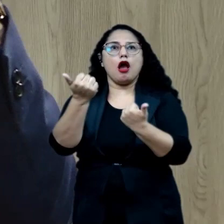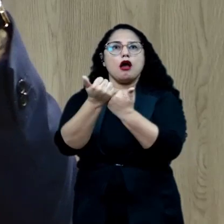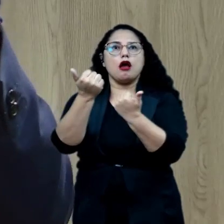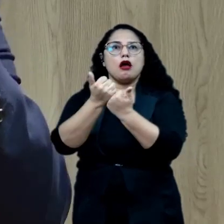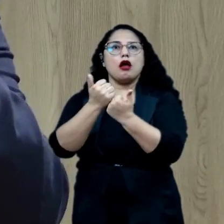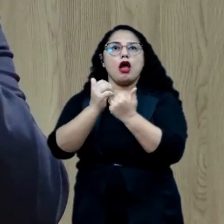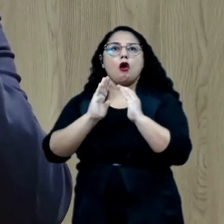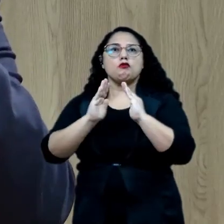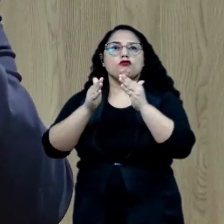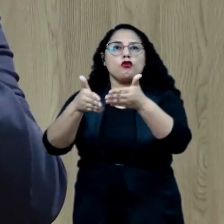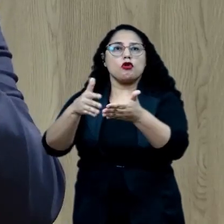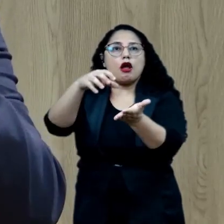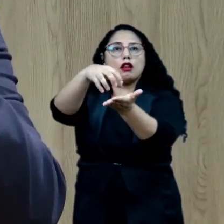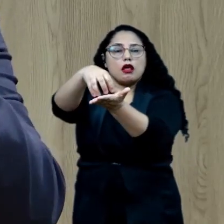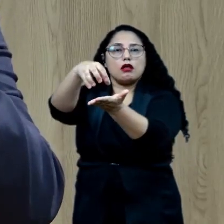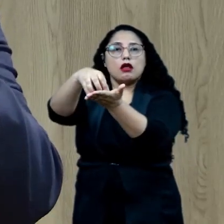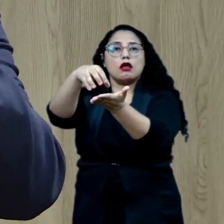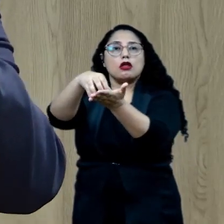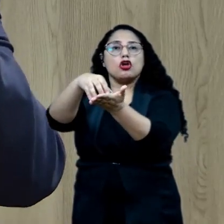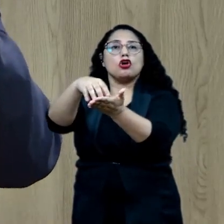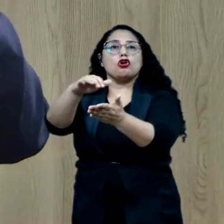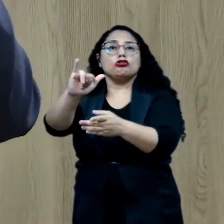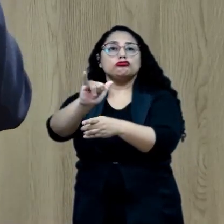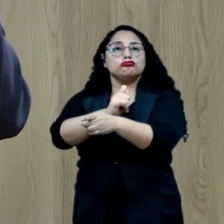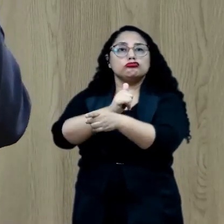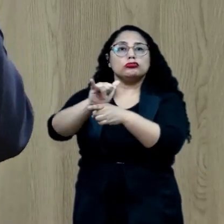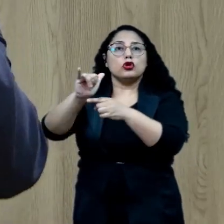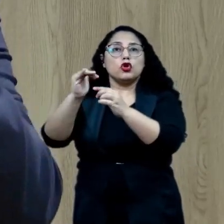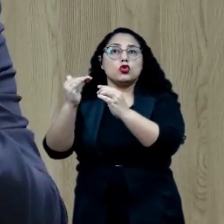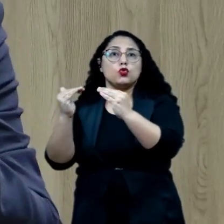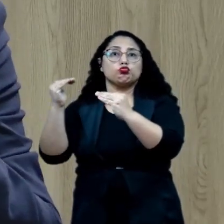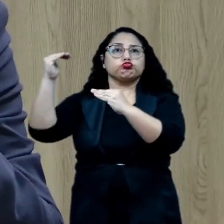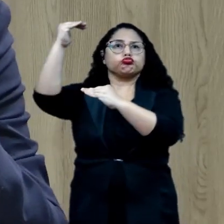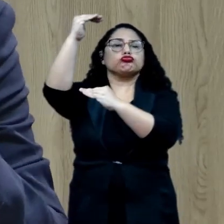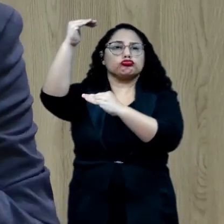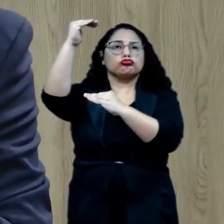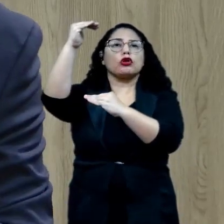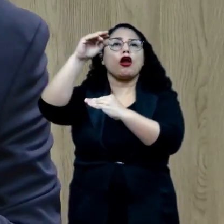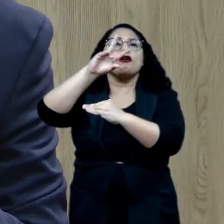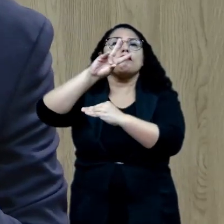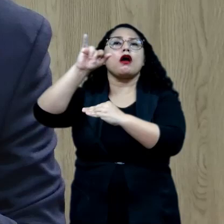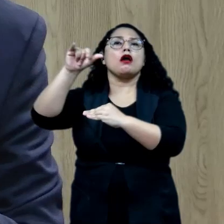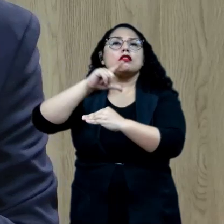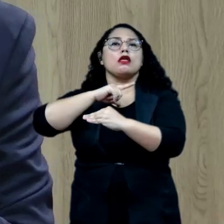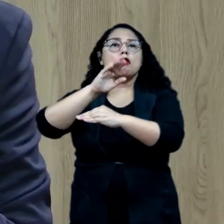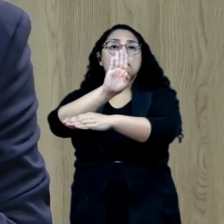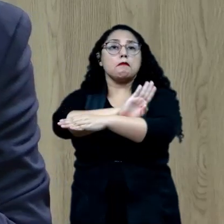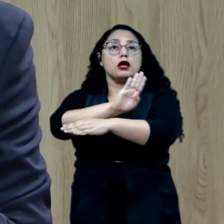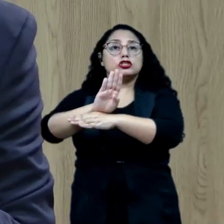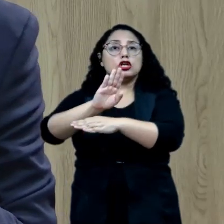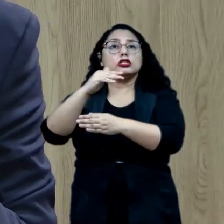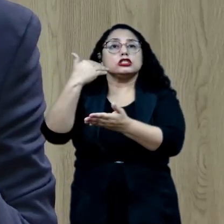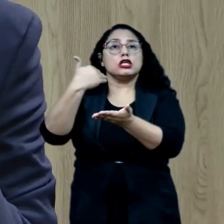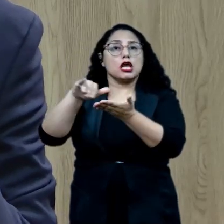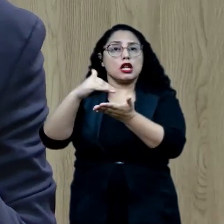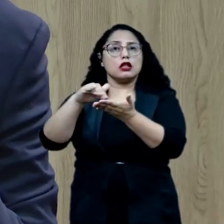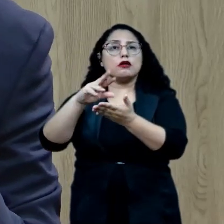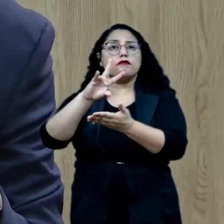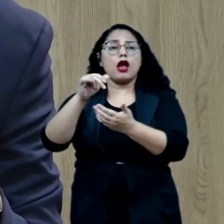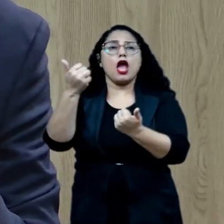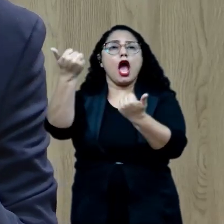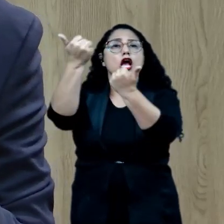aos setores, ao nível tático. E no topo nós vamos ter o bacharelado em secretariado, que